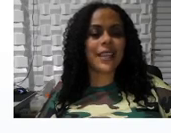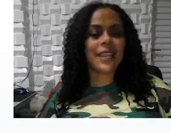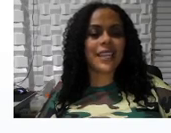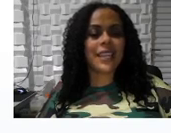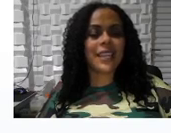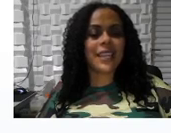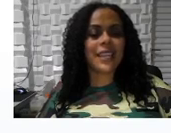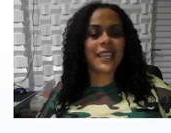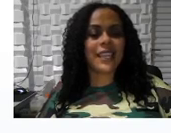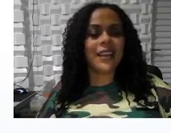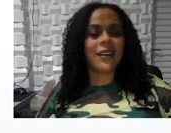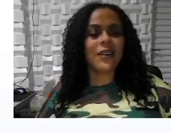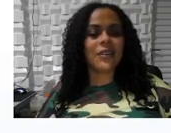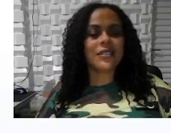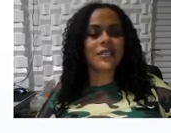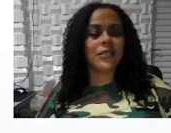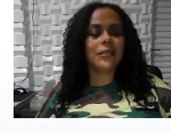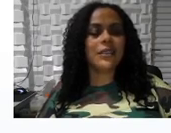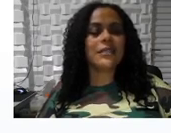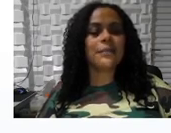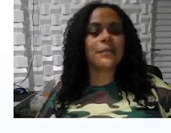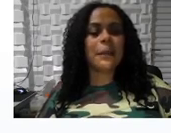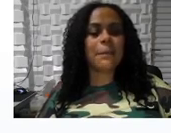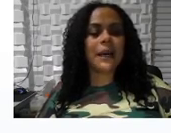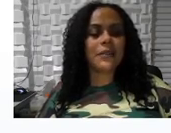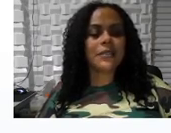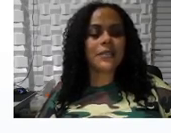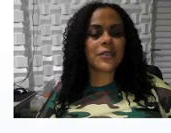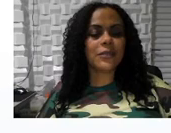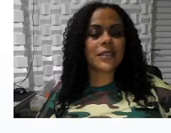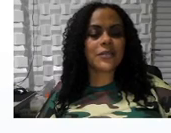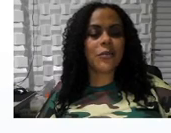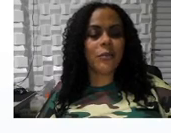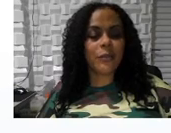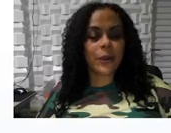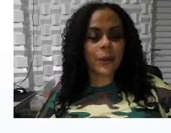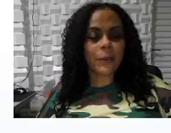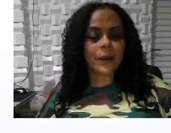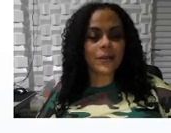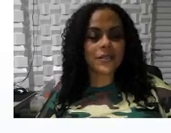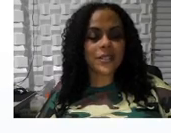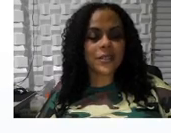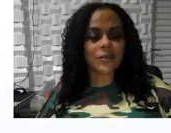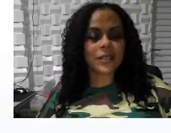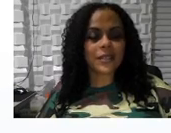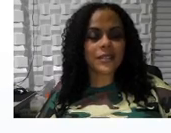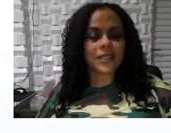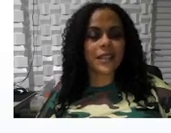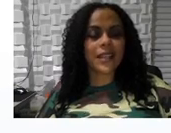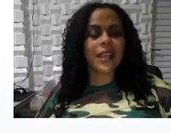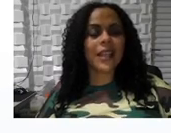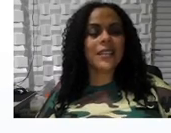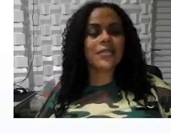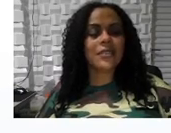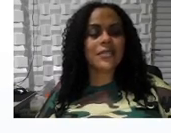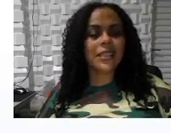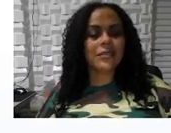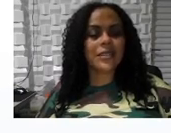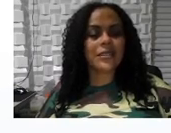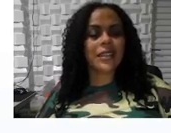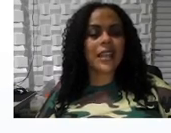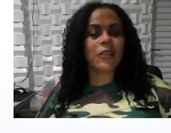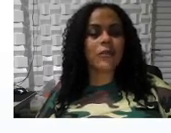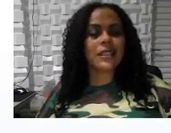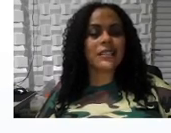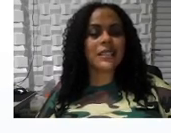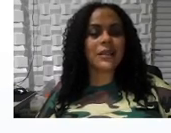em oxítonas, paroxítonas ou proparoxítonas. As oxítonas é quando